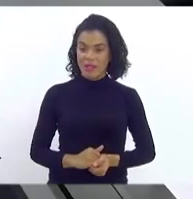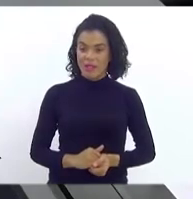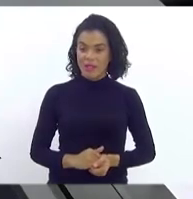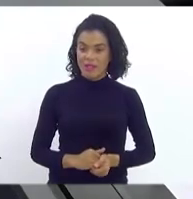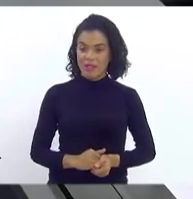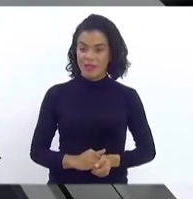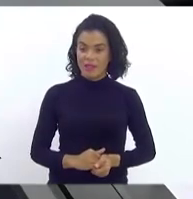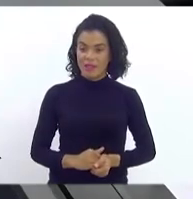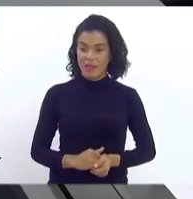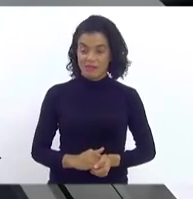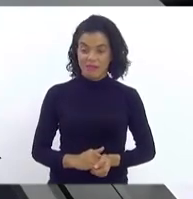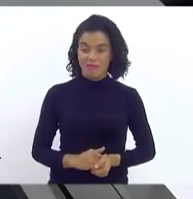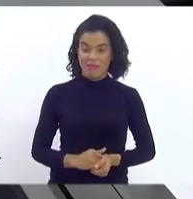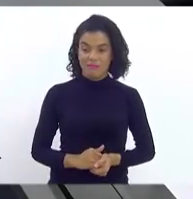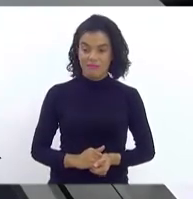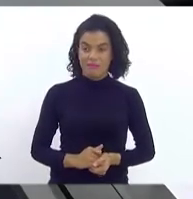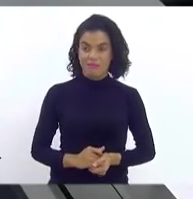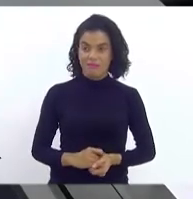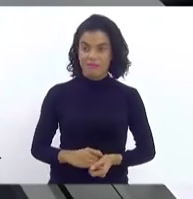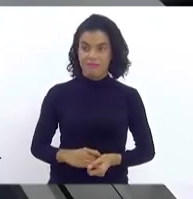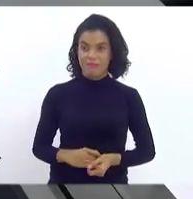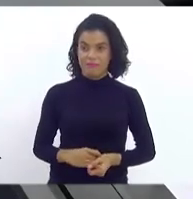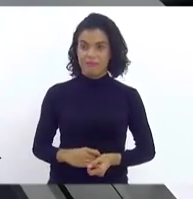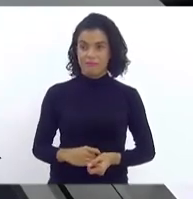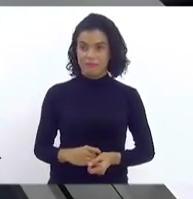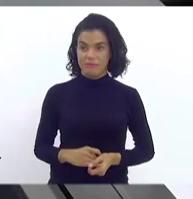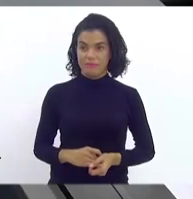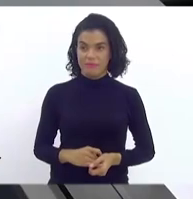Pesado ele. Depois te digo onde eu estava indo.